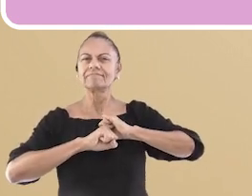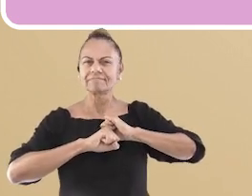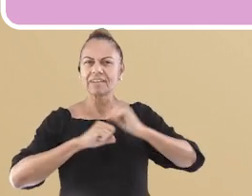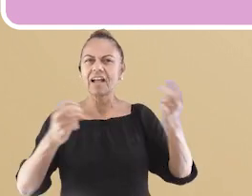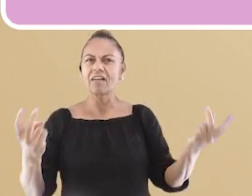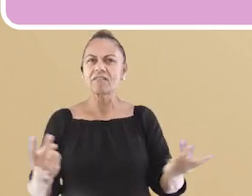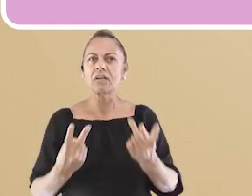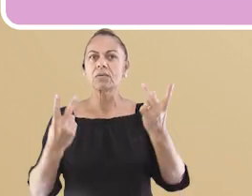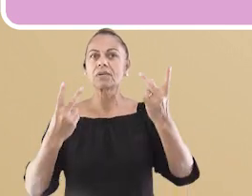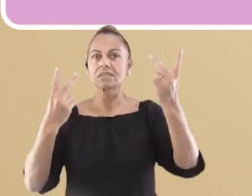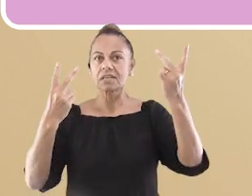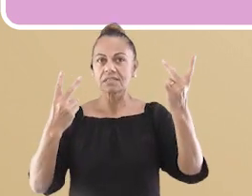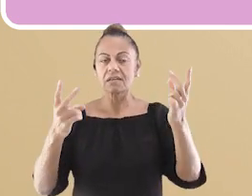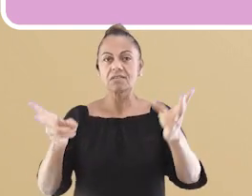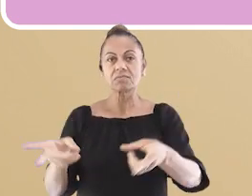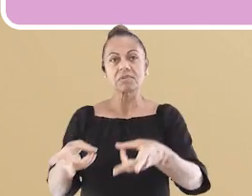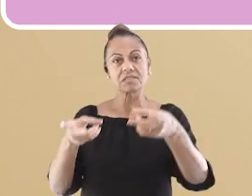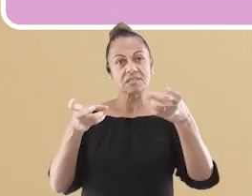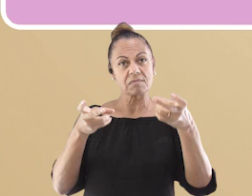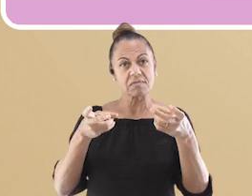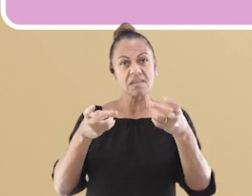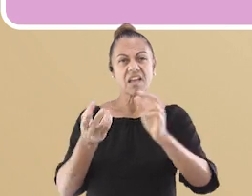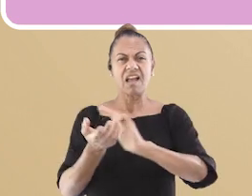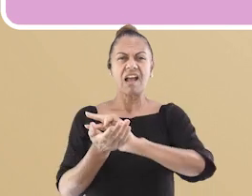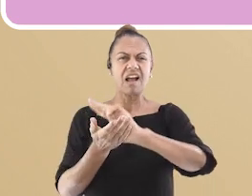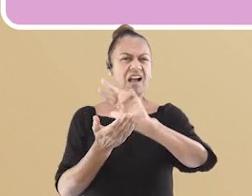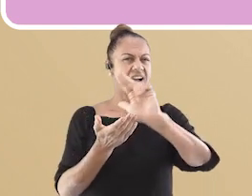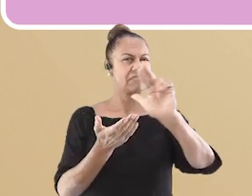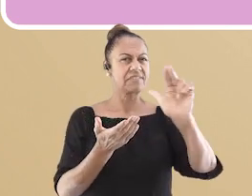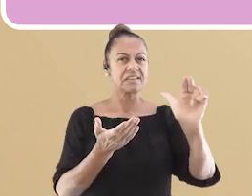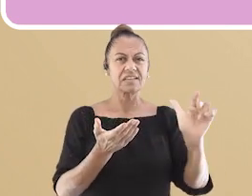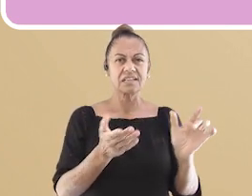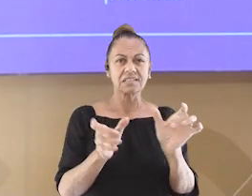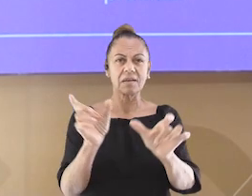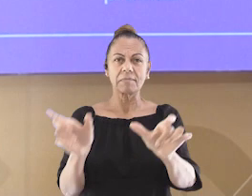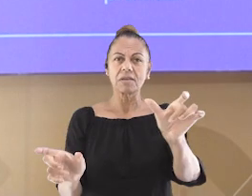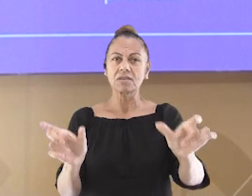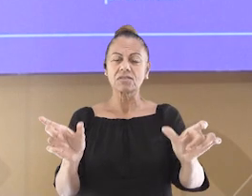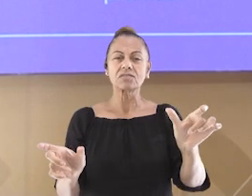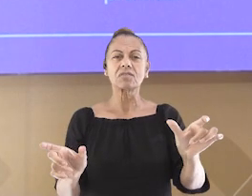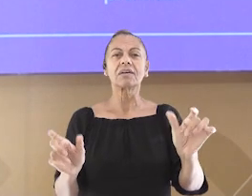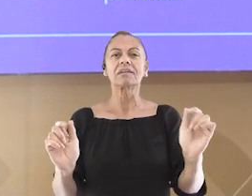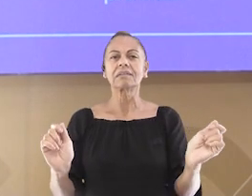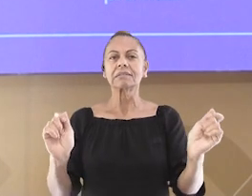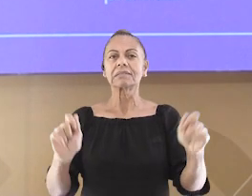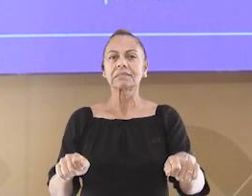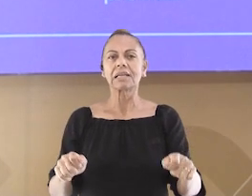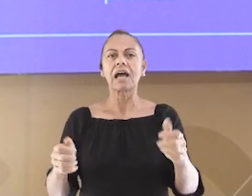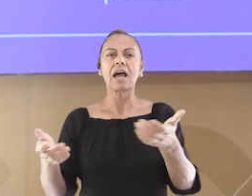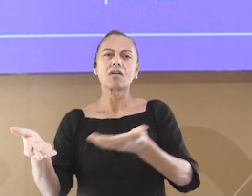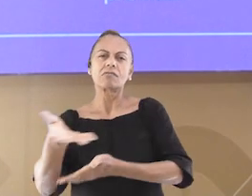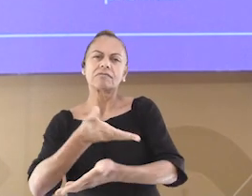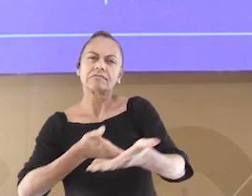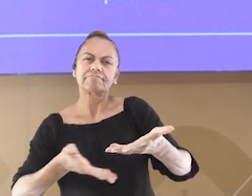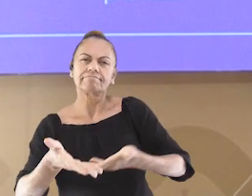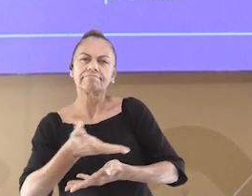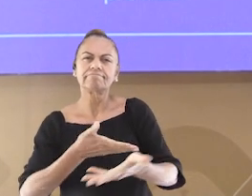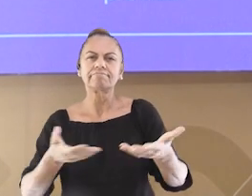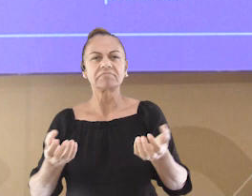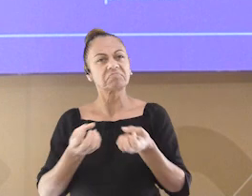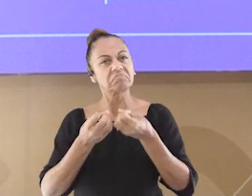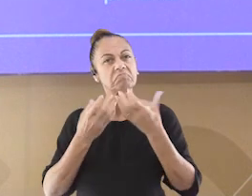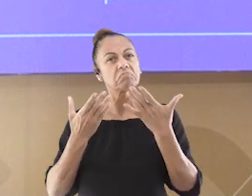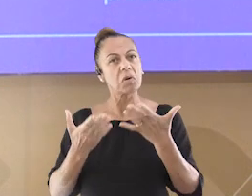se colocar no lugar do outro e tentar sentir o que ele sente. A valorização e reconhecimento